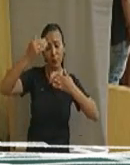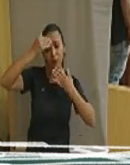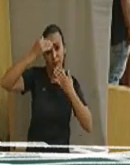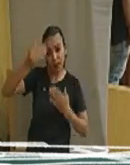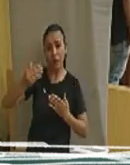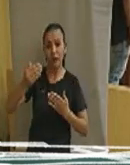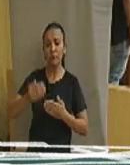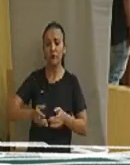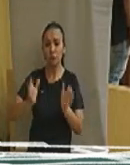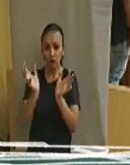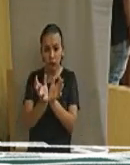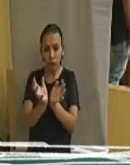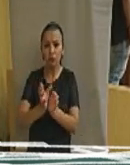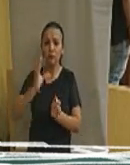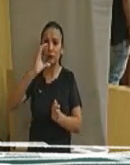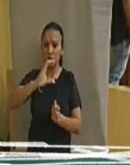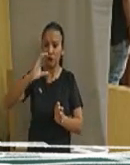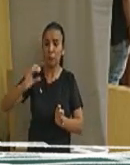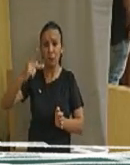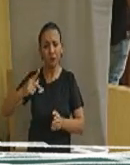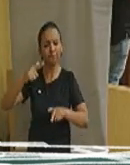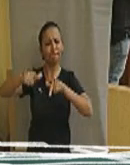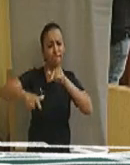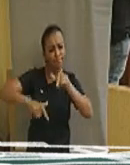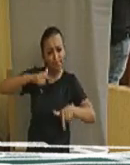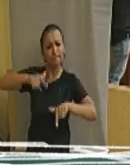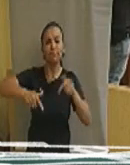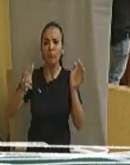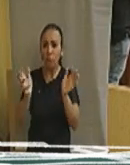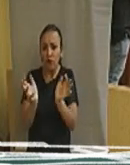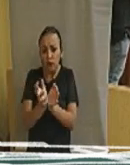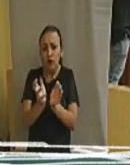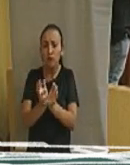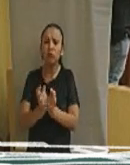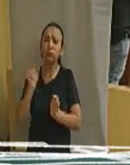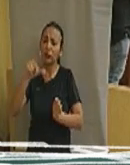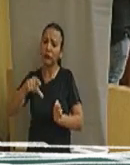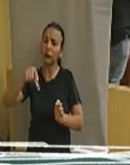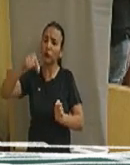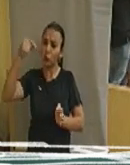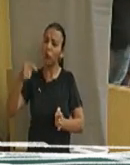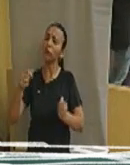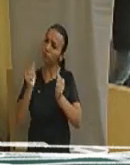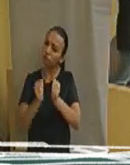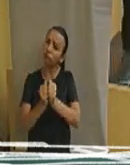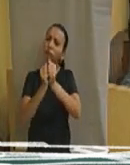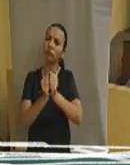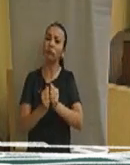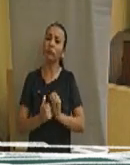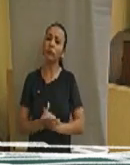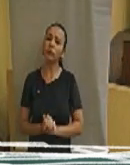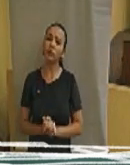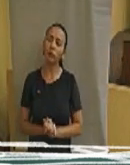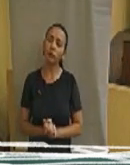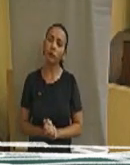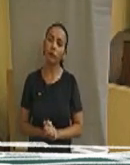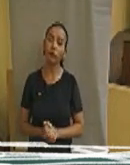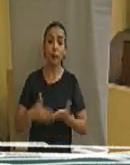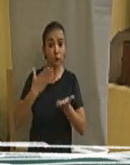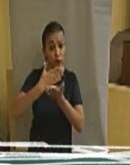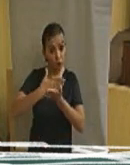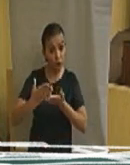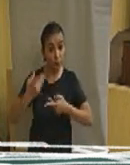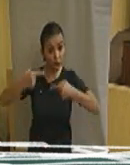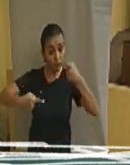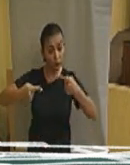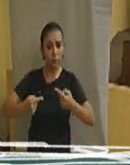CCP por trabalharmos sempre no coletivo e tomarmos decisões juntos. Iniciando o debate,